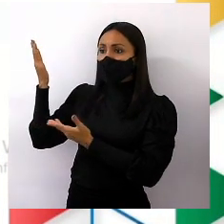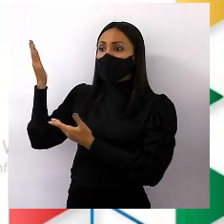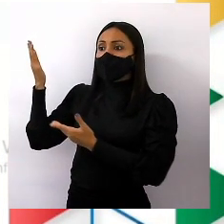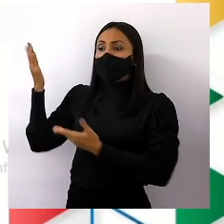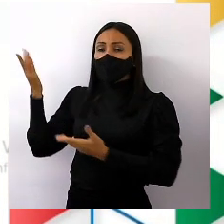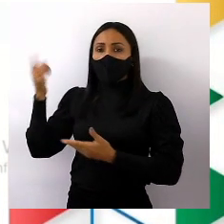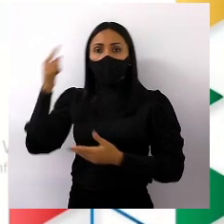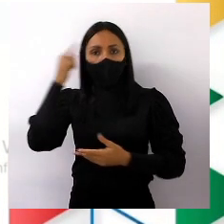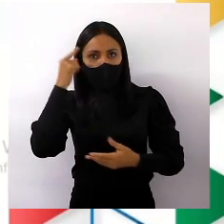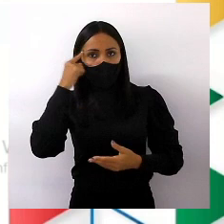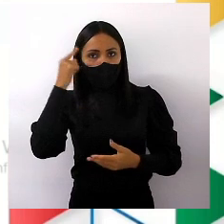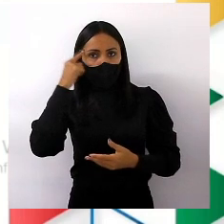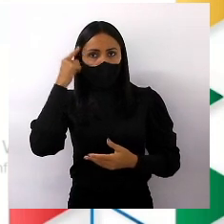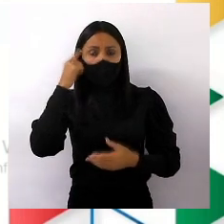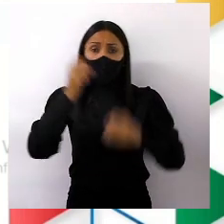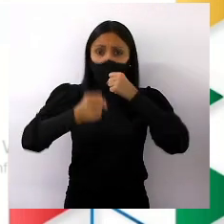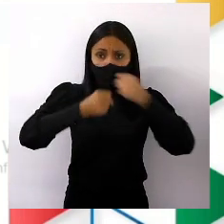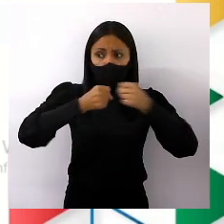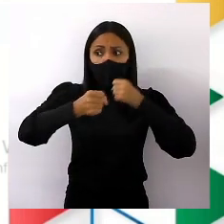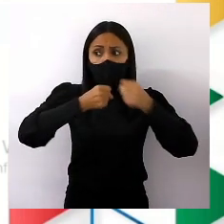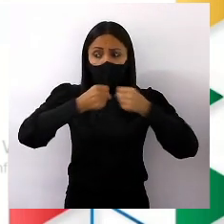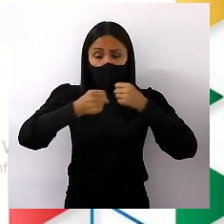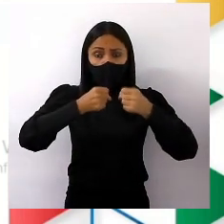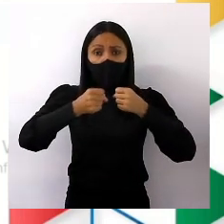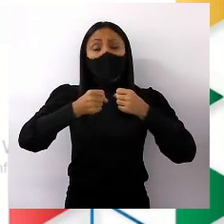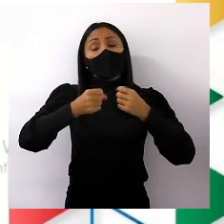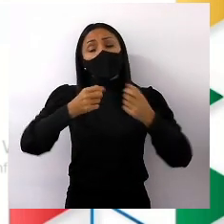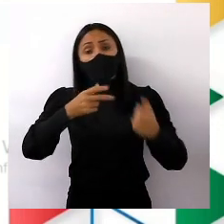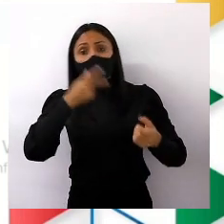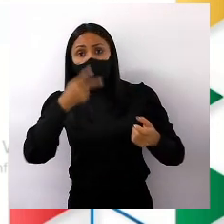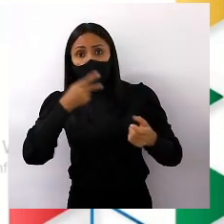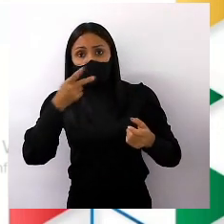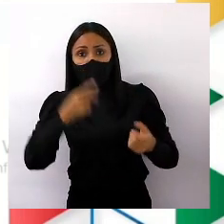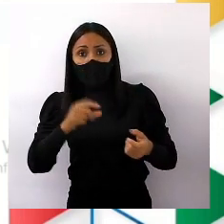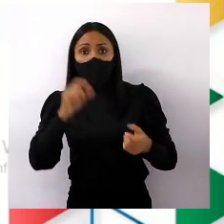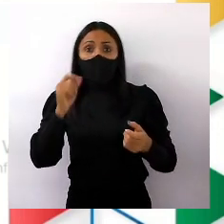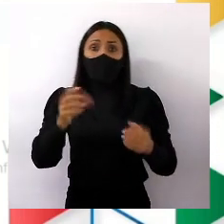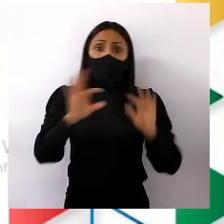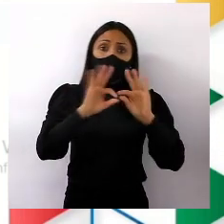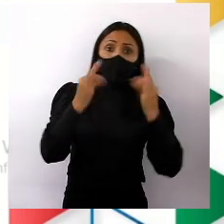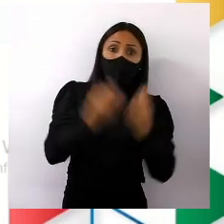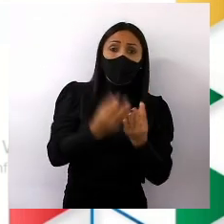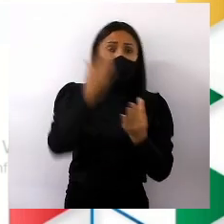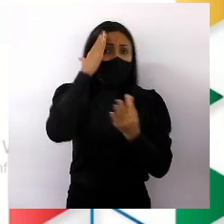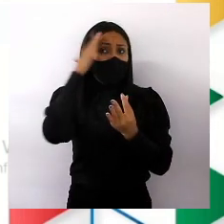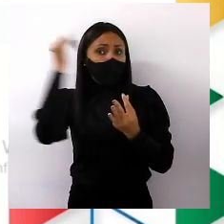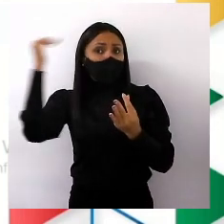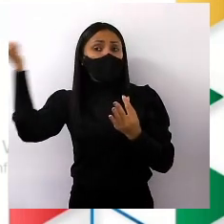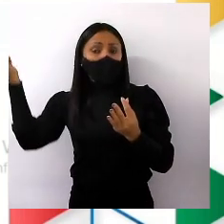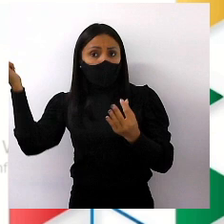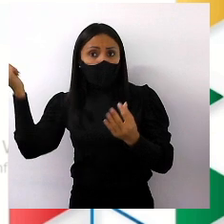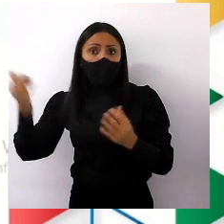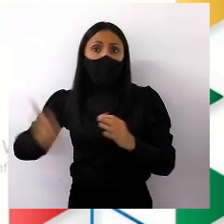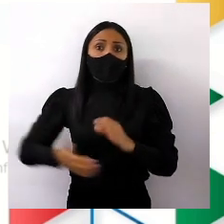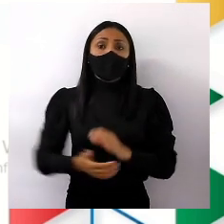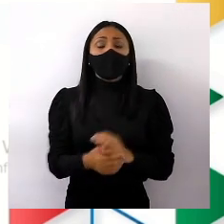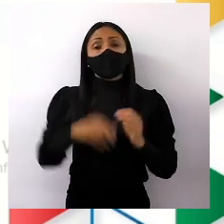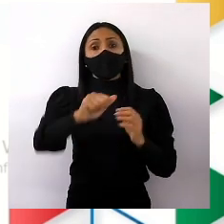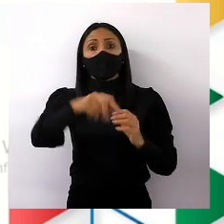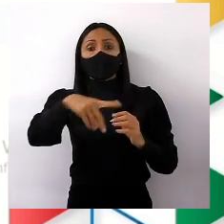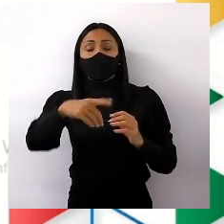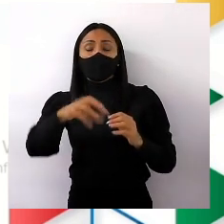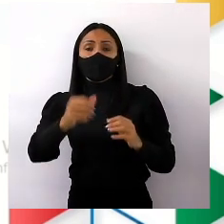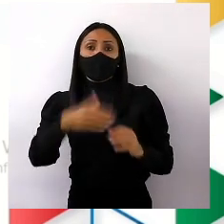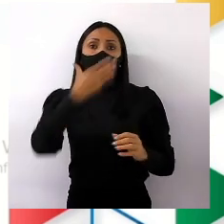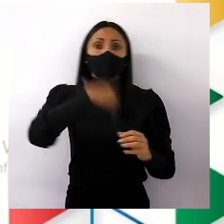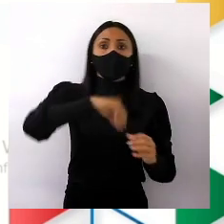um pensamento. Ele deu uma entrevista, né? E nessa entrevista ele até diz, né, que ele vem de família de artistas. Então, André teve um pai, o pai